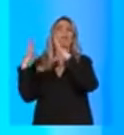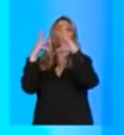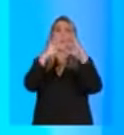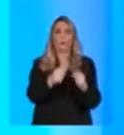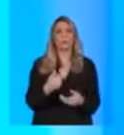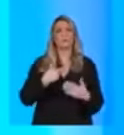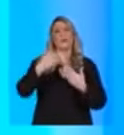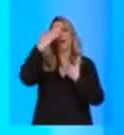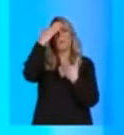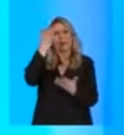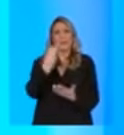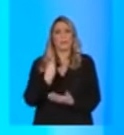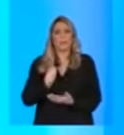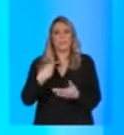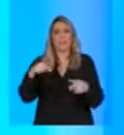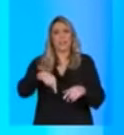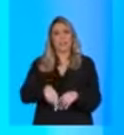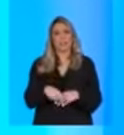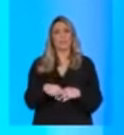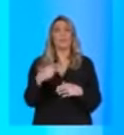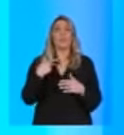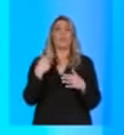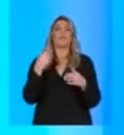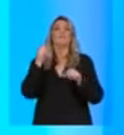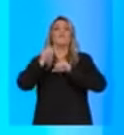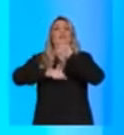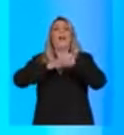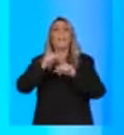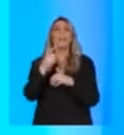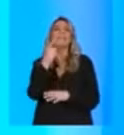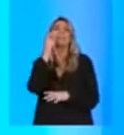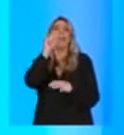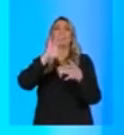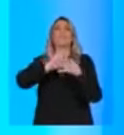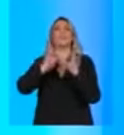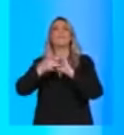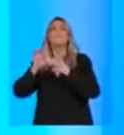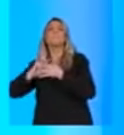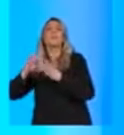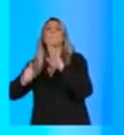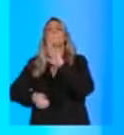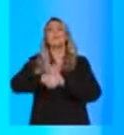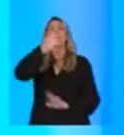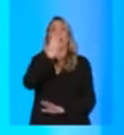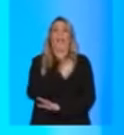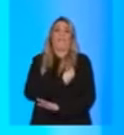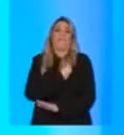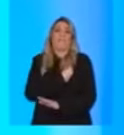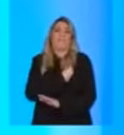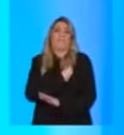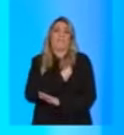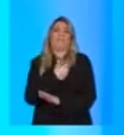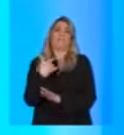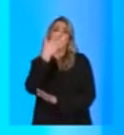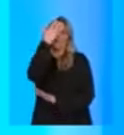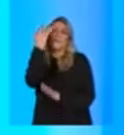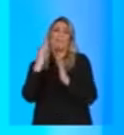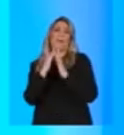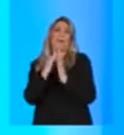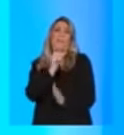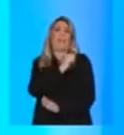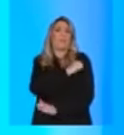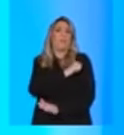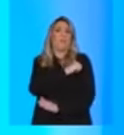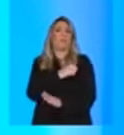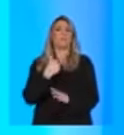aqui muito obrigado eu trocaria 10 Olimpíadas pela melhoria da qualidade de vida do Carioca eh e comessa